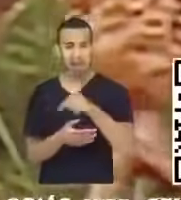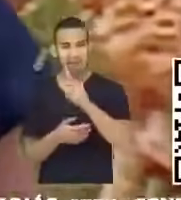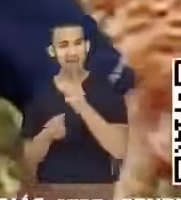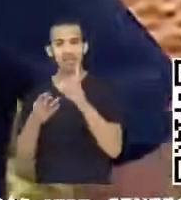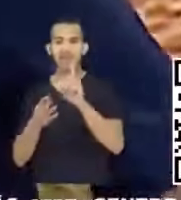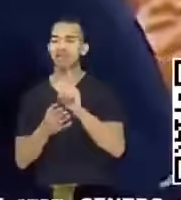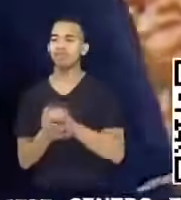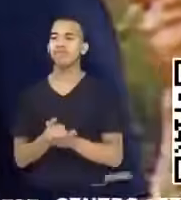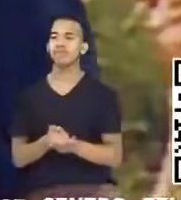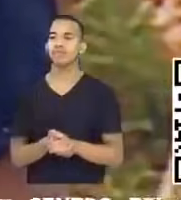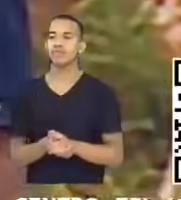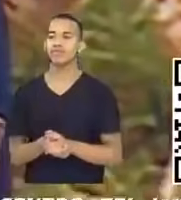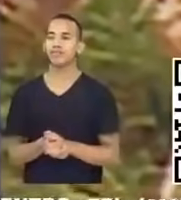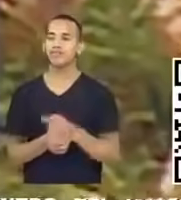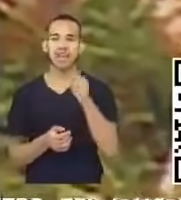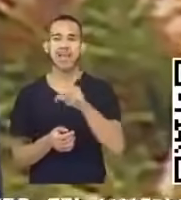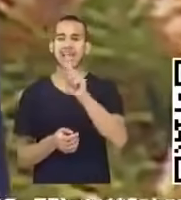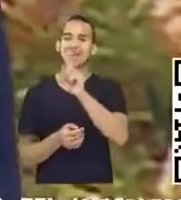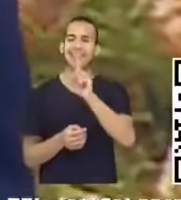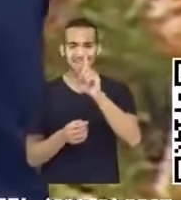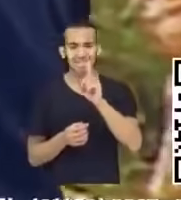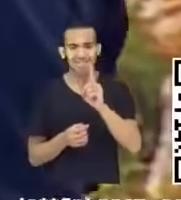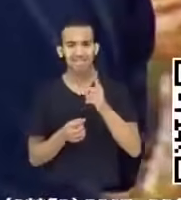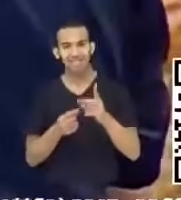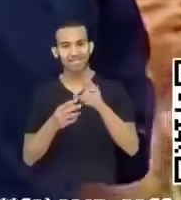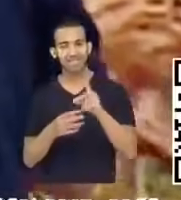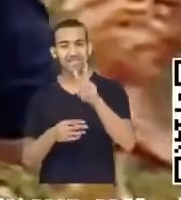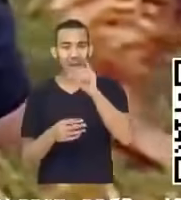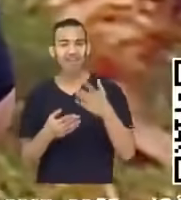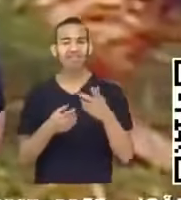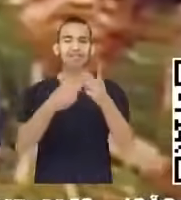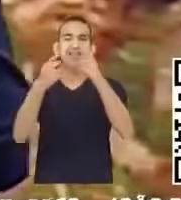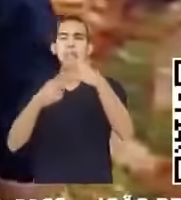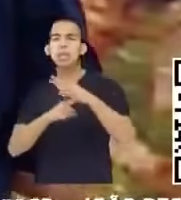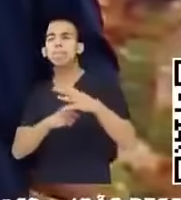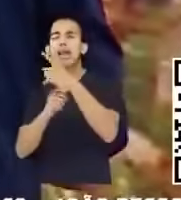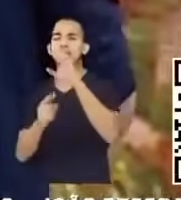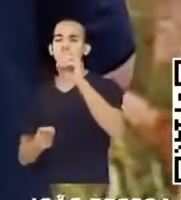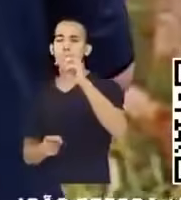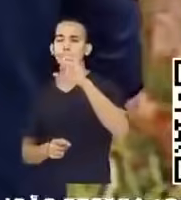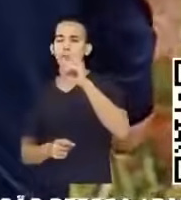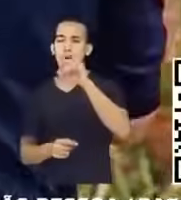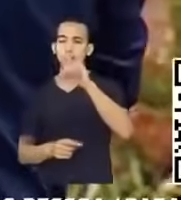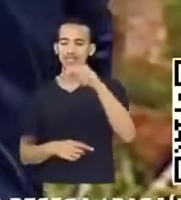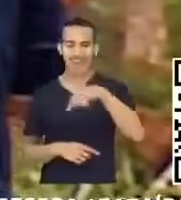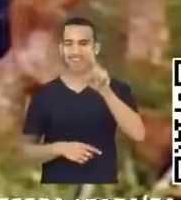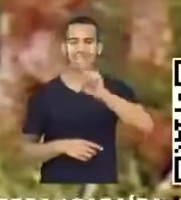não isso aqui não é melhor na pasta Concórdia meu pé Rappa